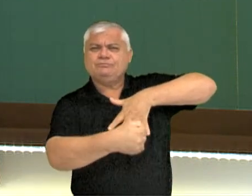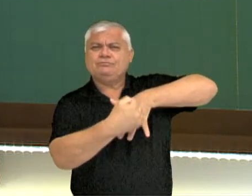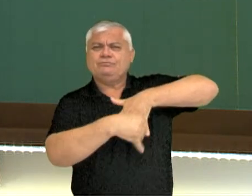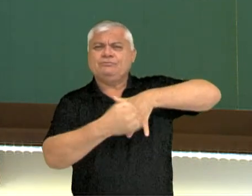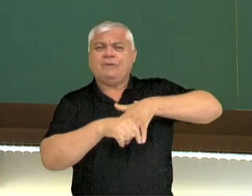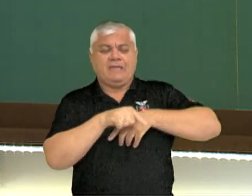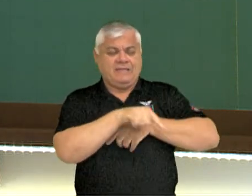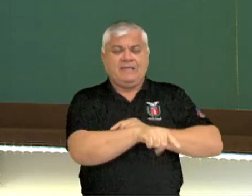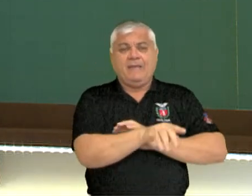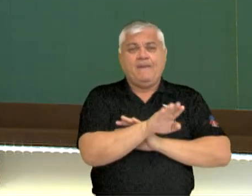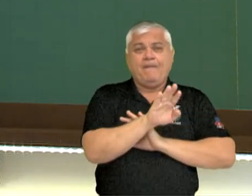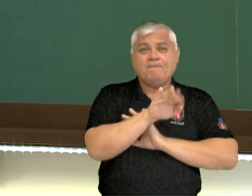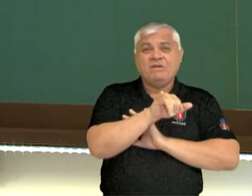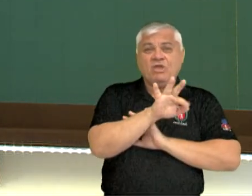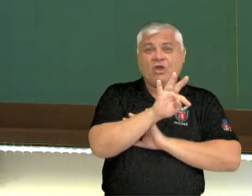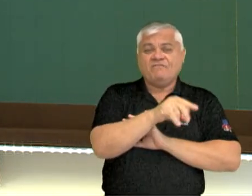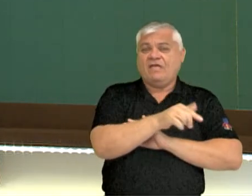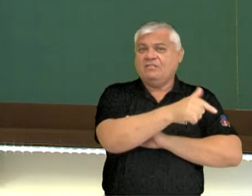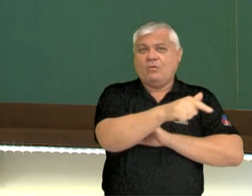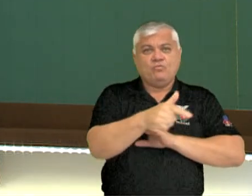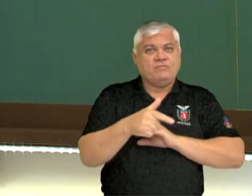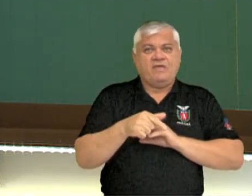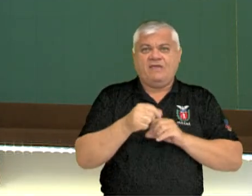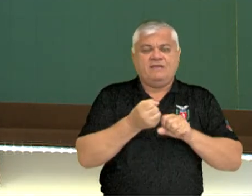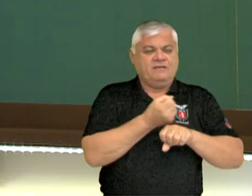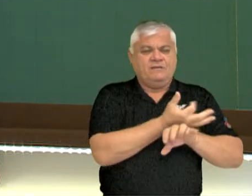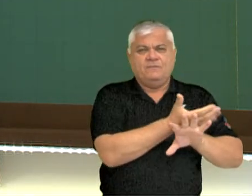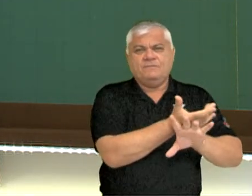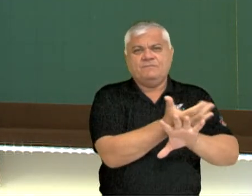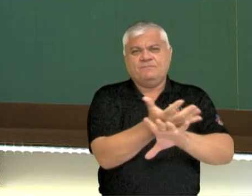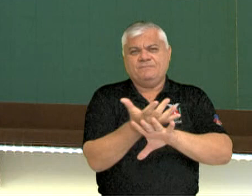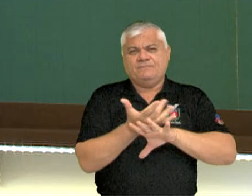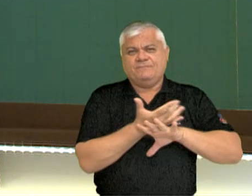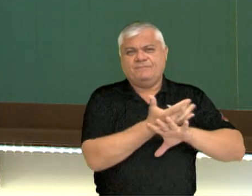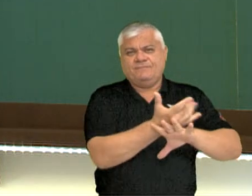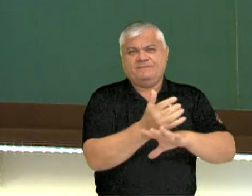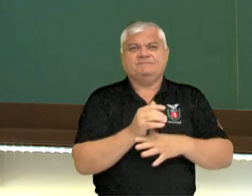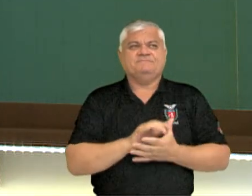briófitas ainda não têm e são denominadas avasculares.